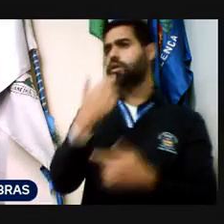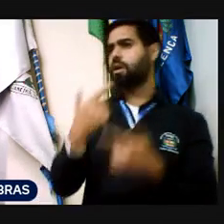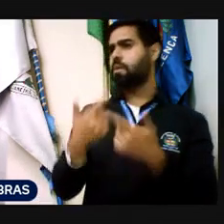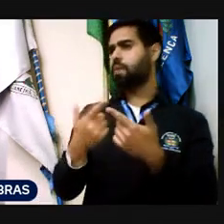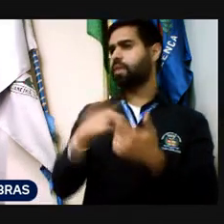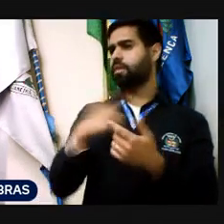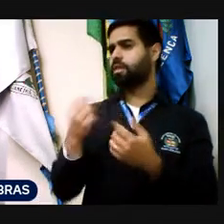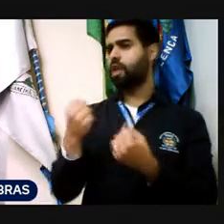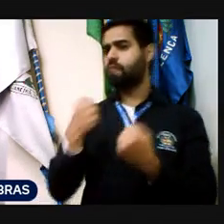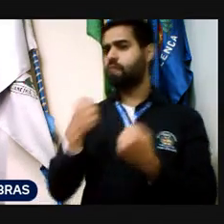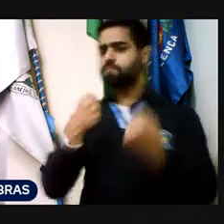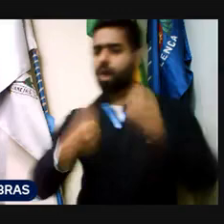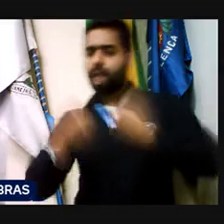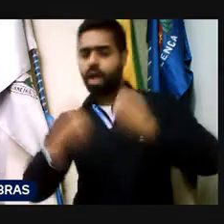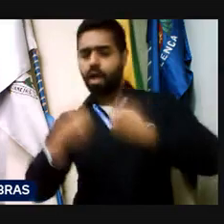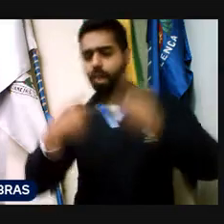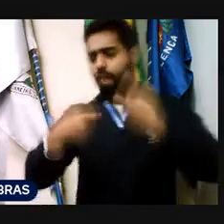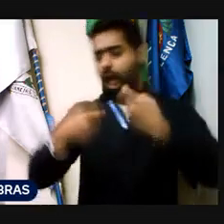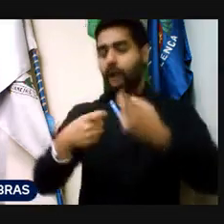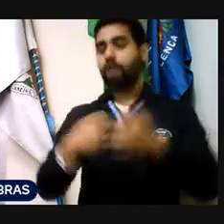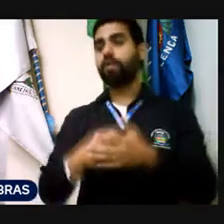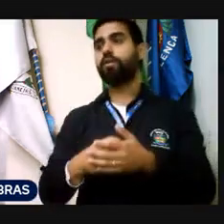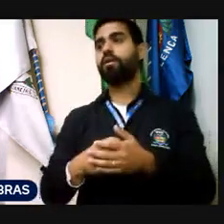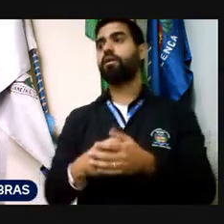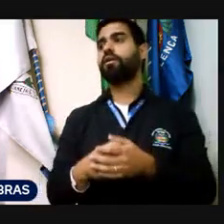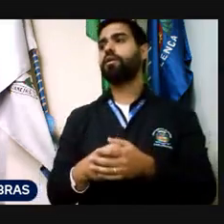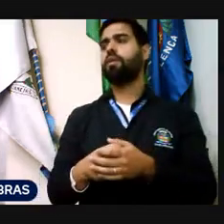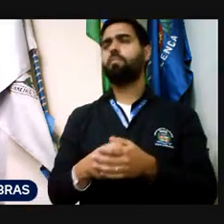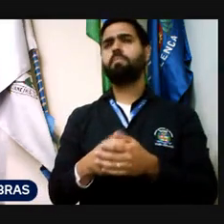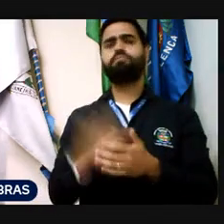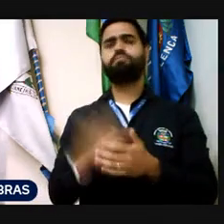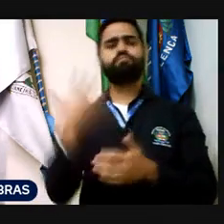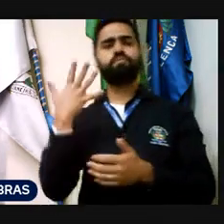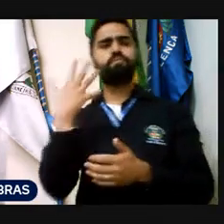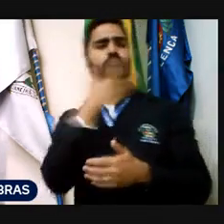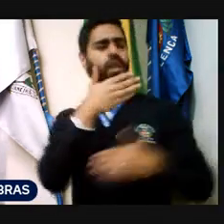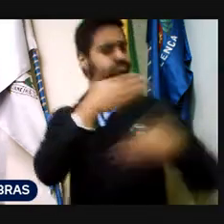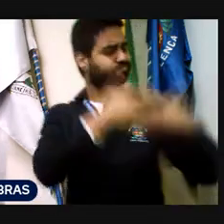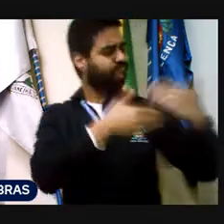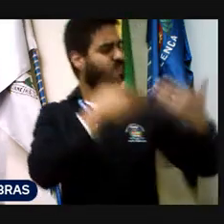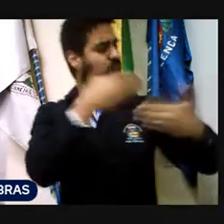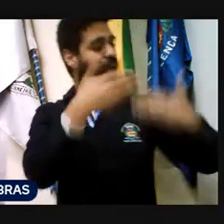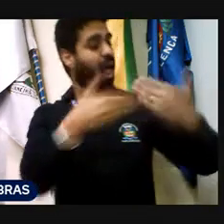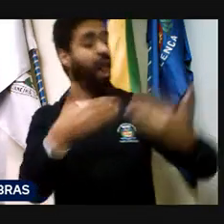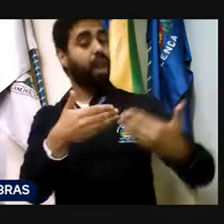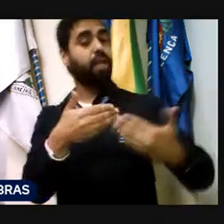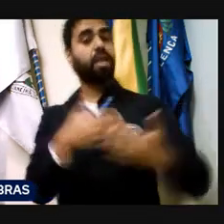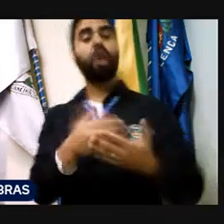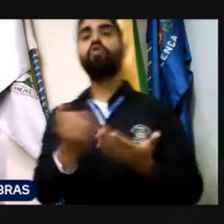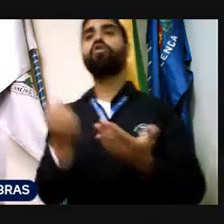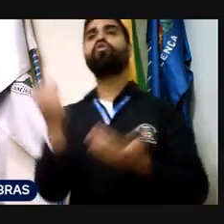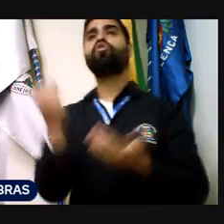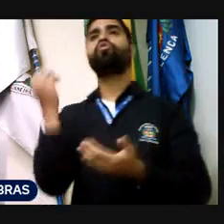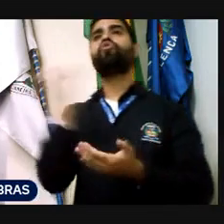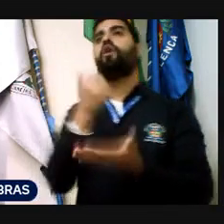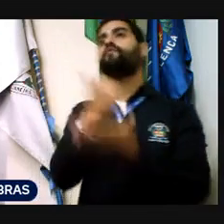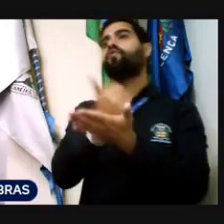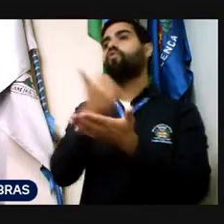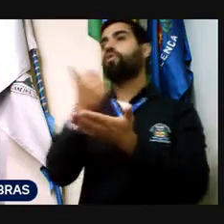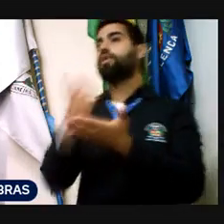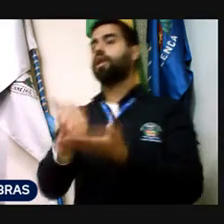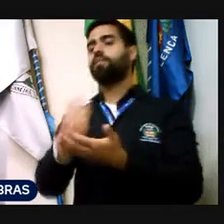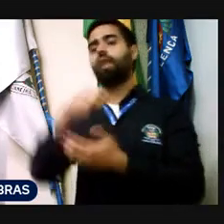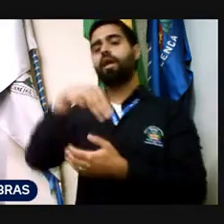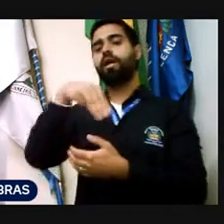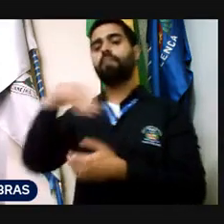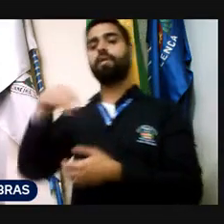empolgantes. Diante de uma linda e explosiva trajetória, oficialmente Daniel Miojo Lacerda é o novo contratado por uma das maiores organizações de